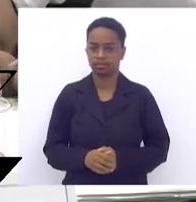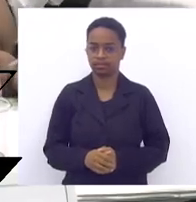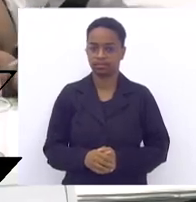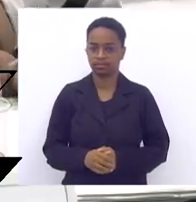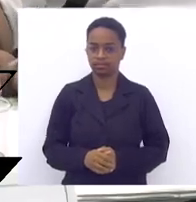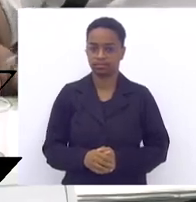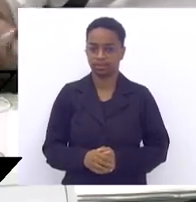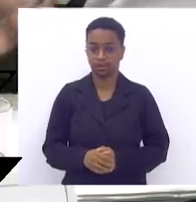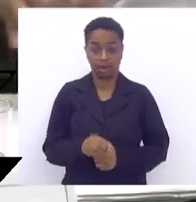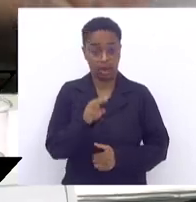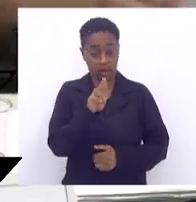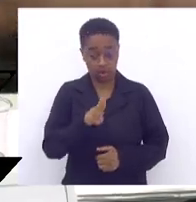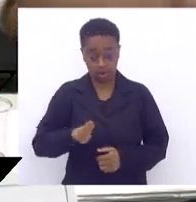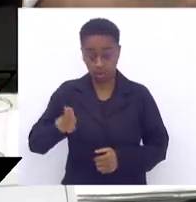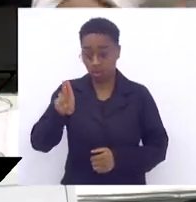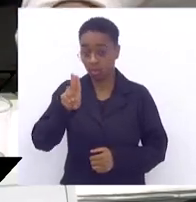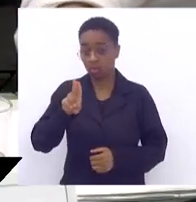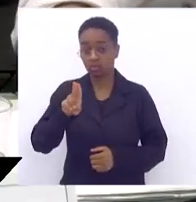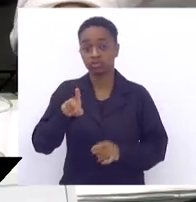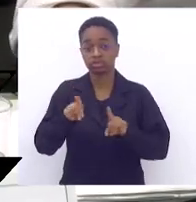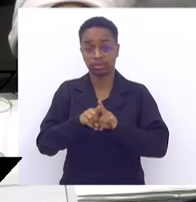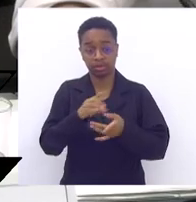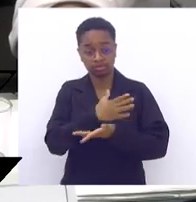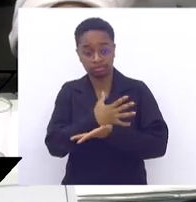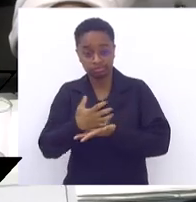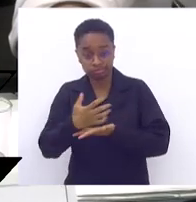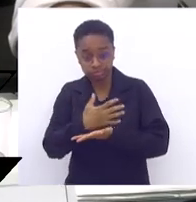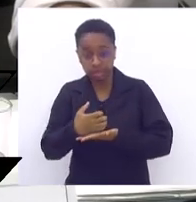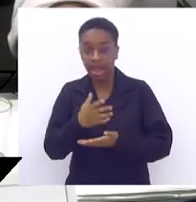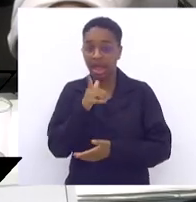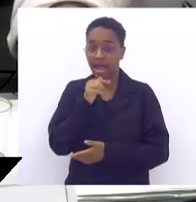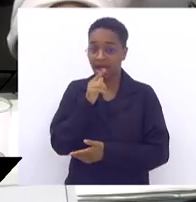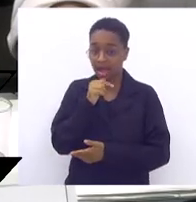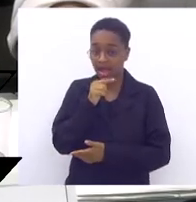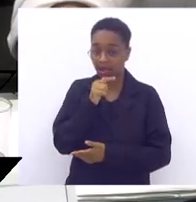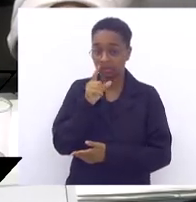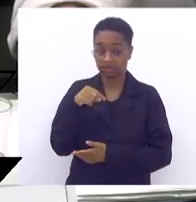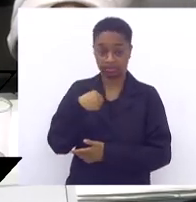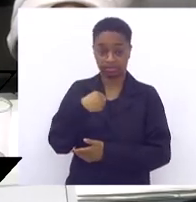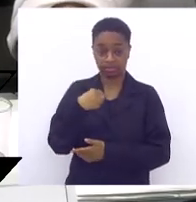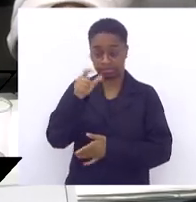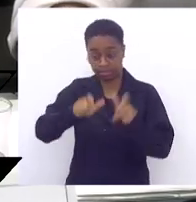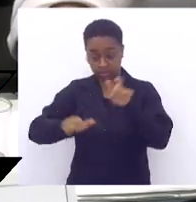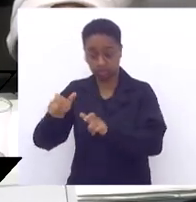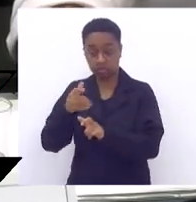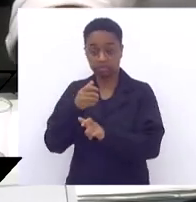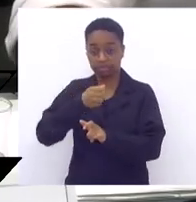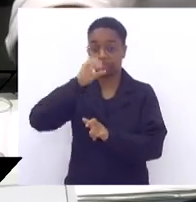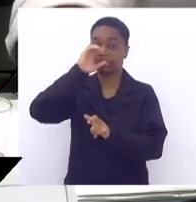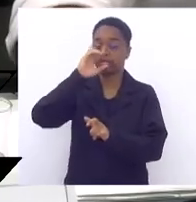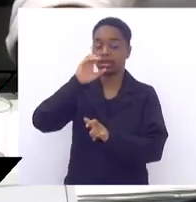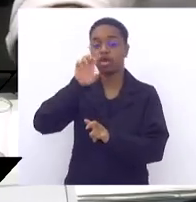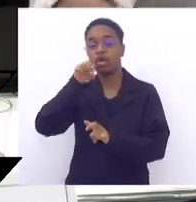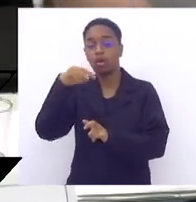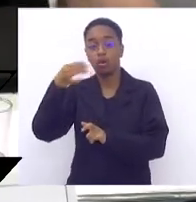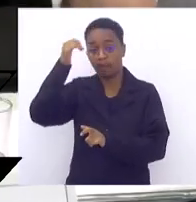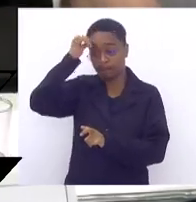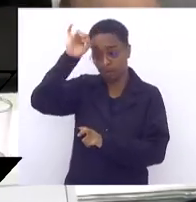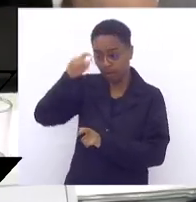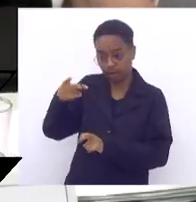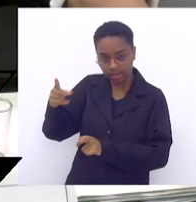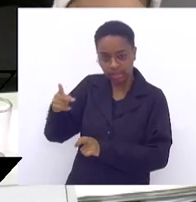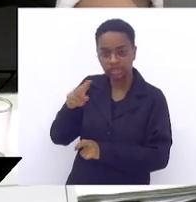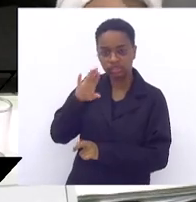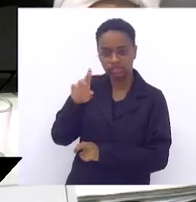esses usos, captação de água para gente beber ou para boizinho ecológico do Dr. Chico